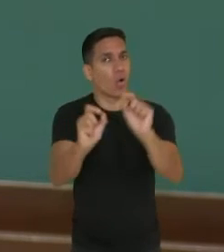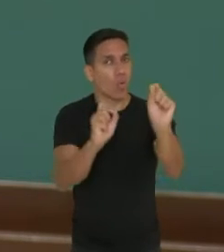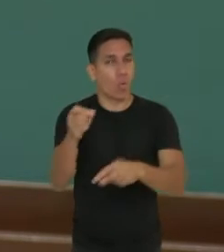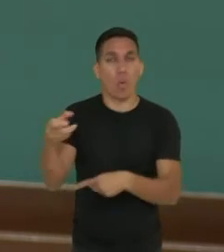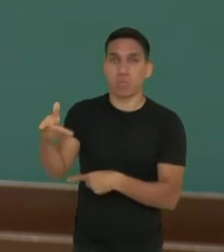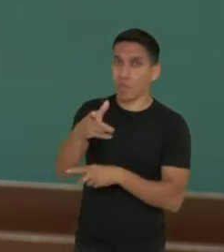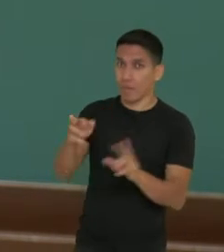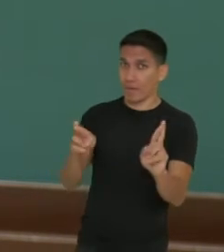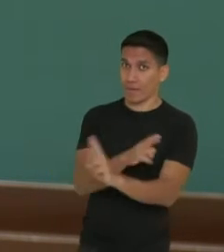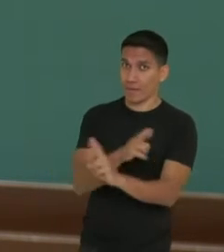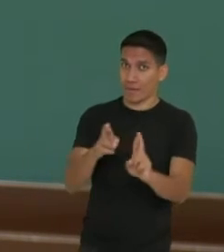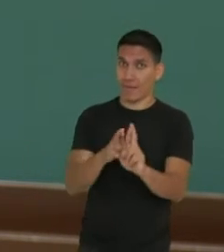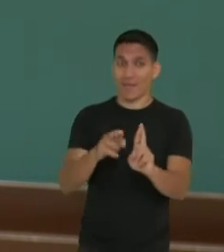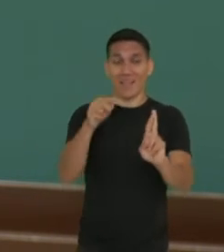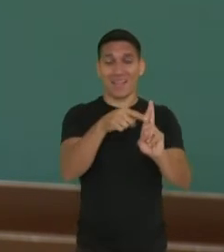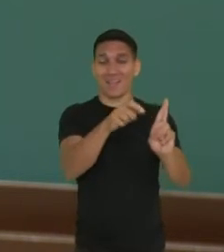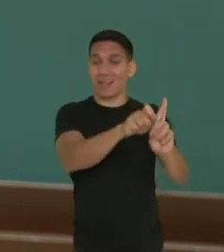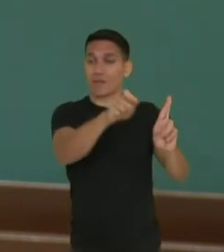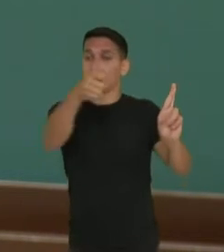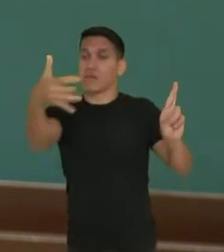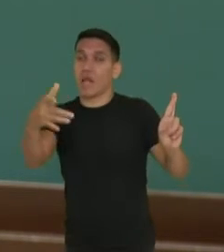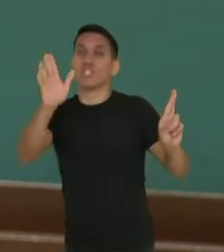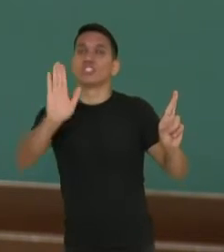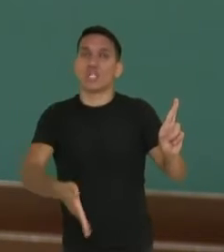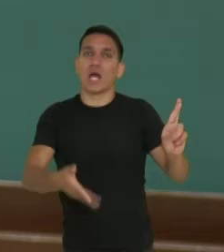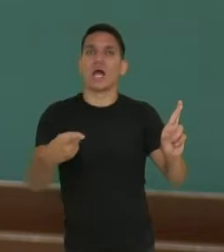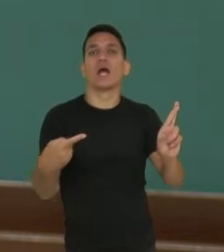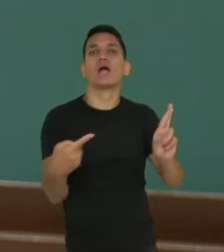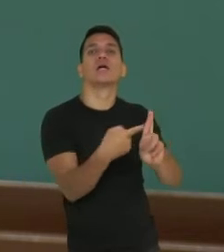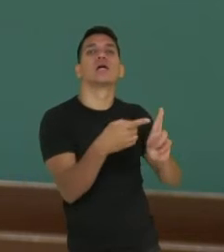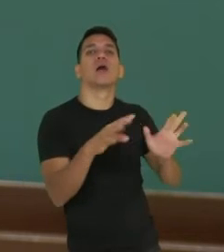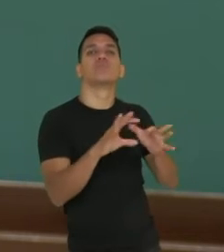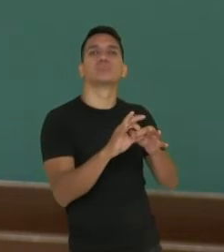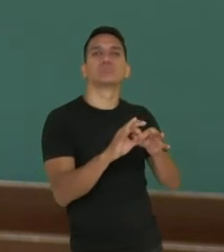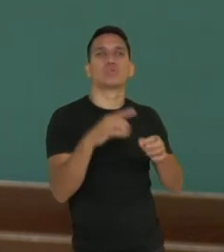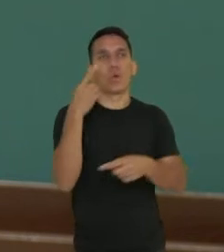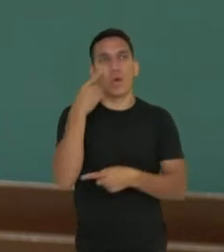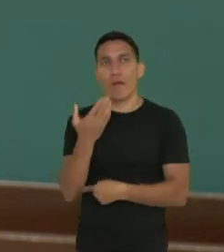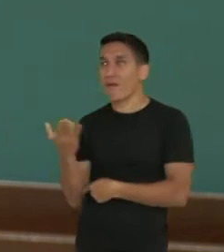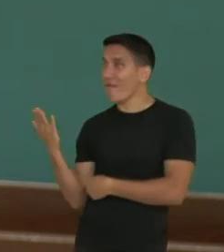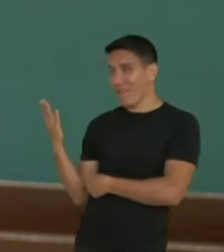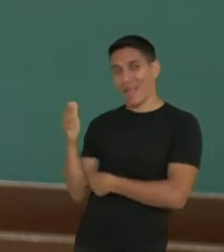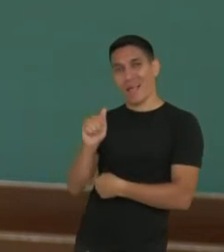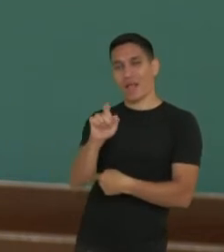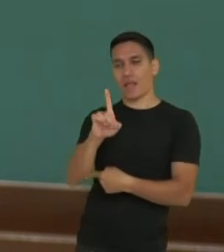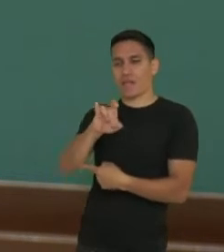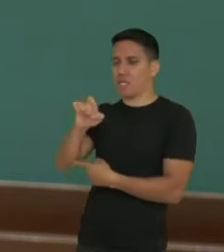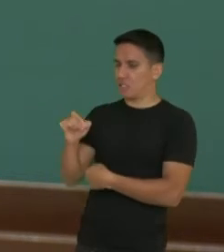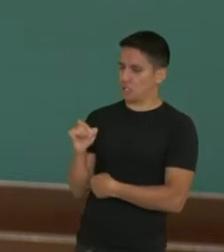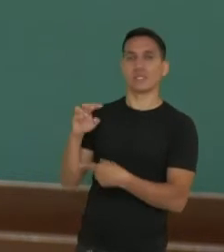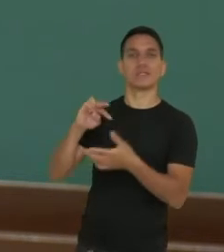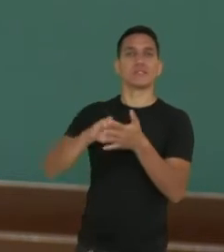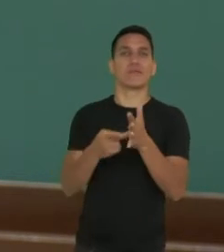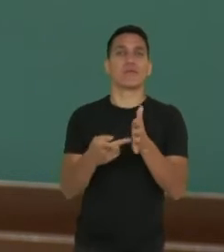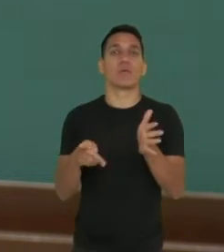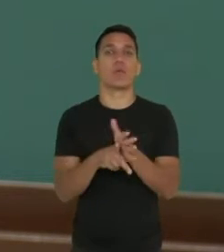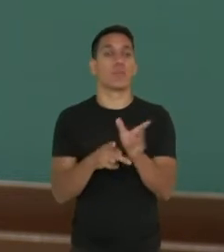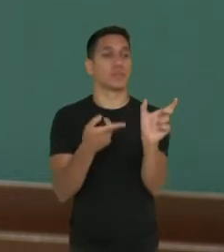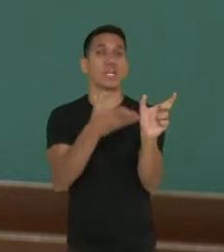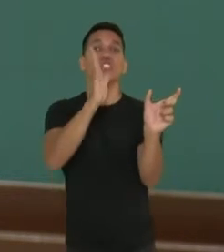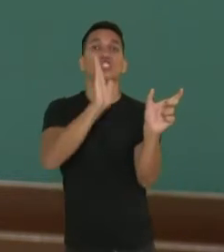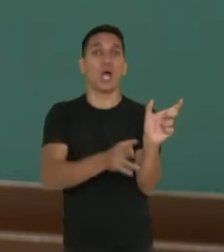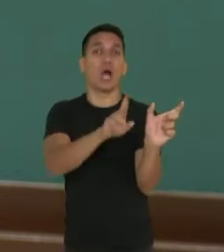relativo ele retoma, né, a oração subordinada adjetiva, ela faz a retomada de um termo